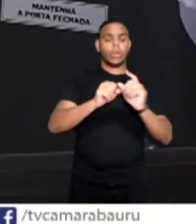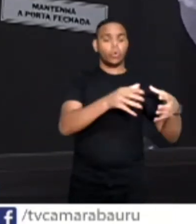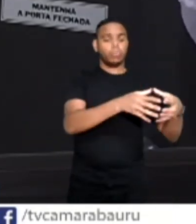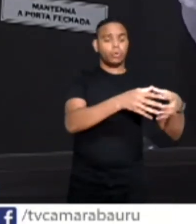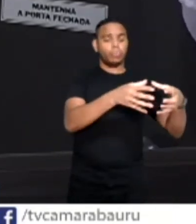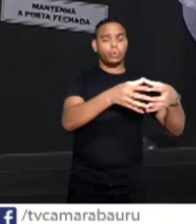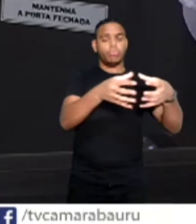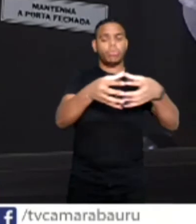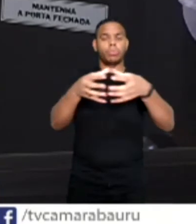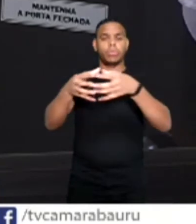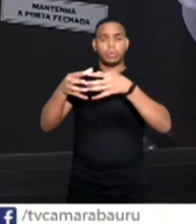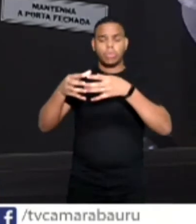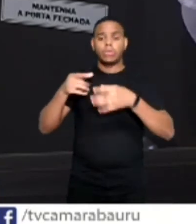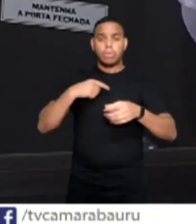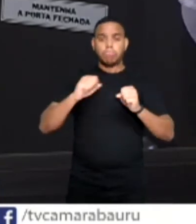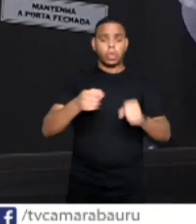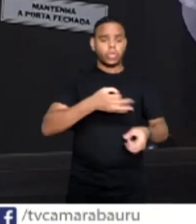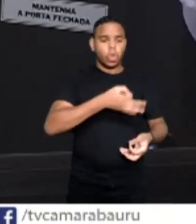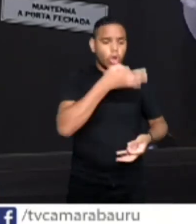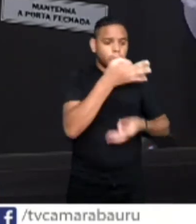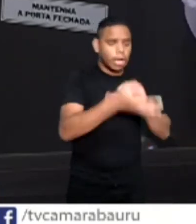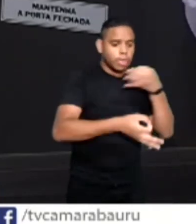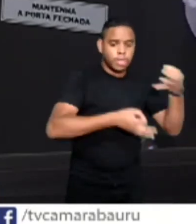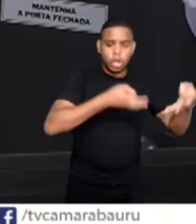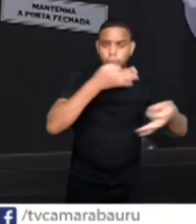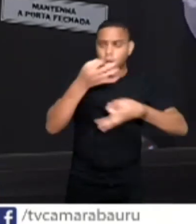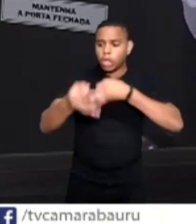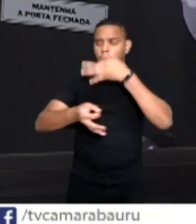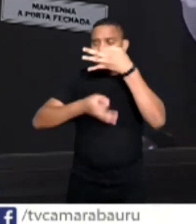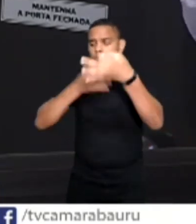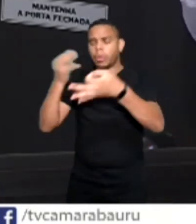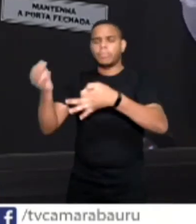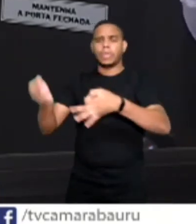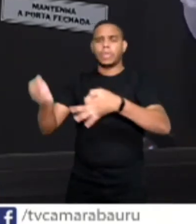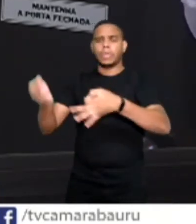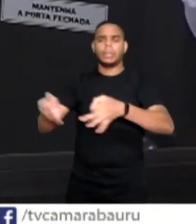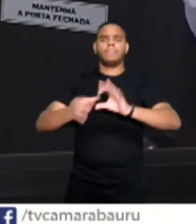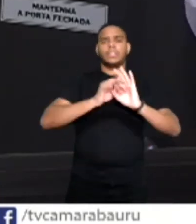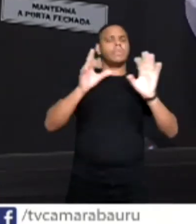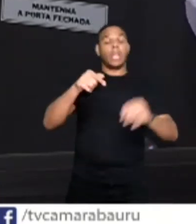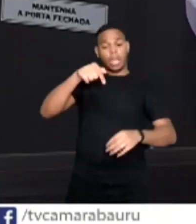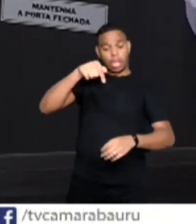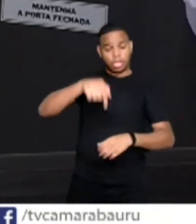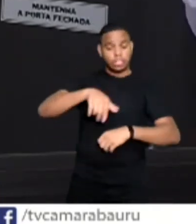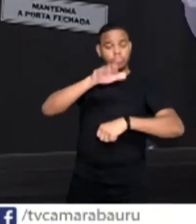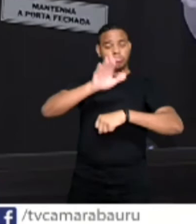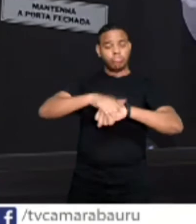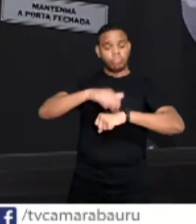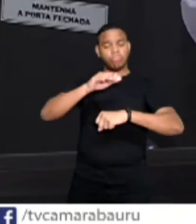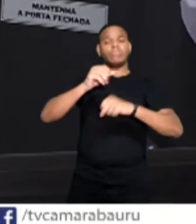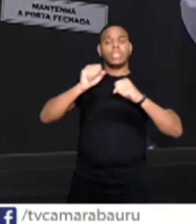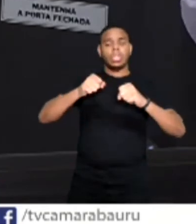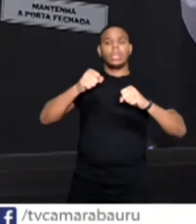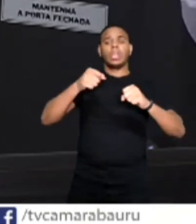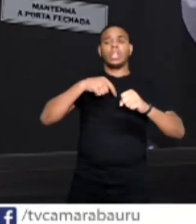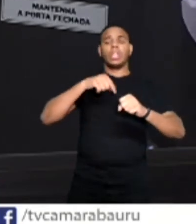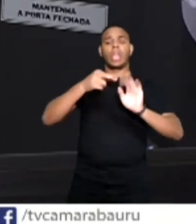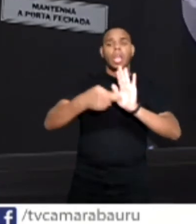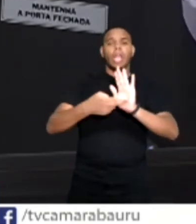se manifestar. É o parlamento rigorosamente a voz do povo de Bauru.